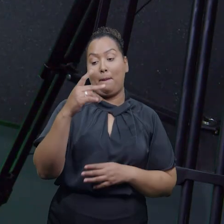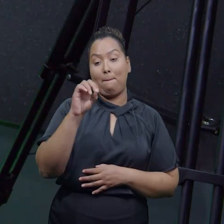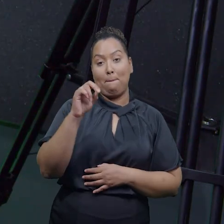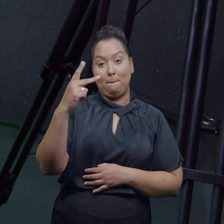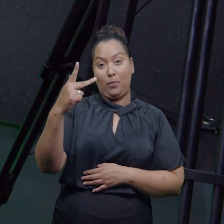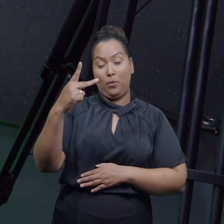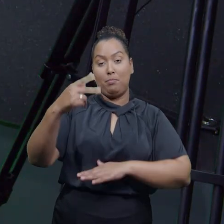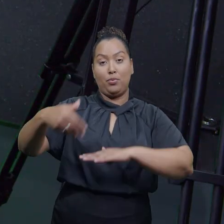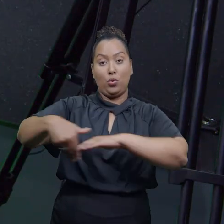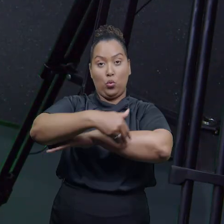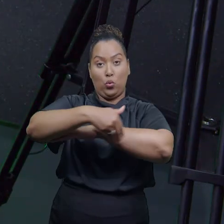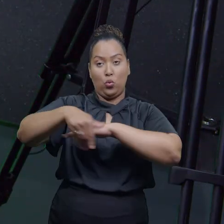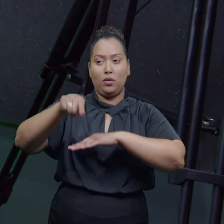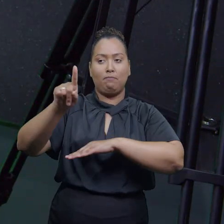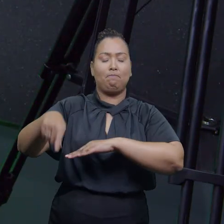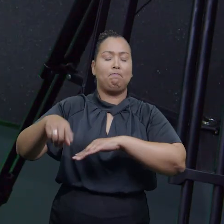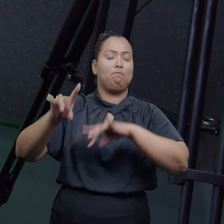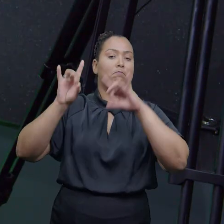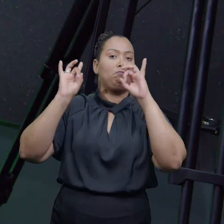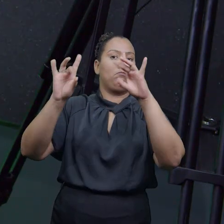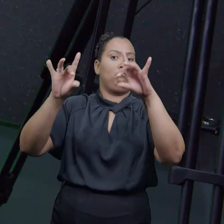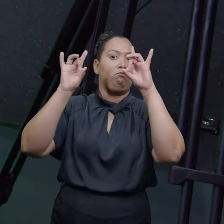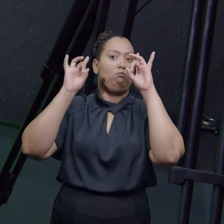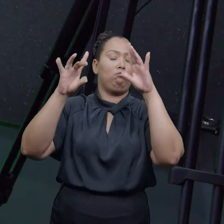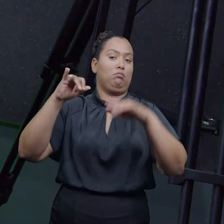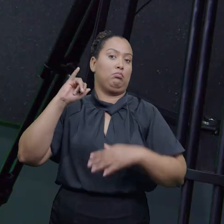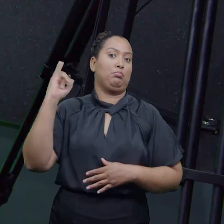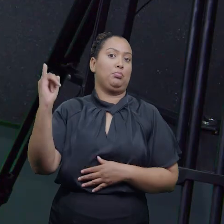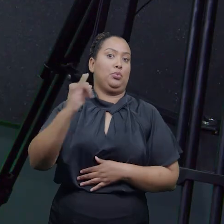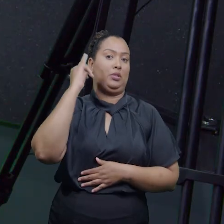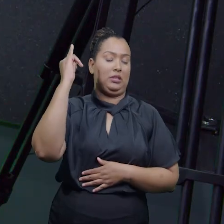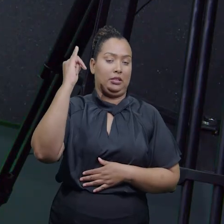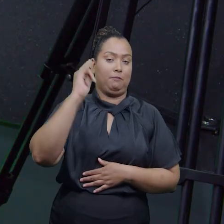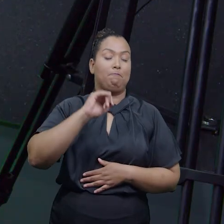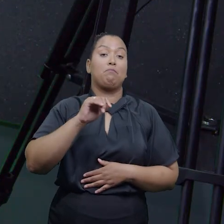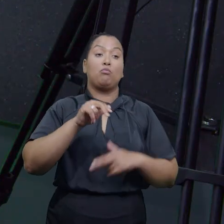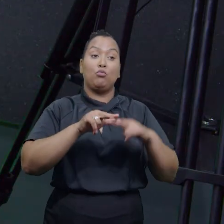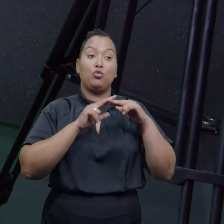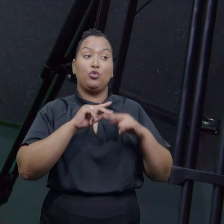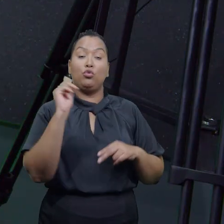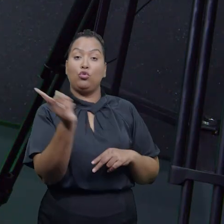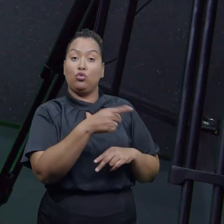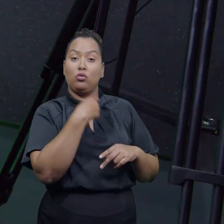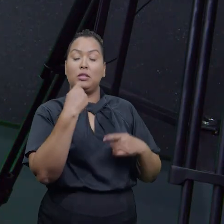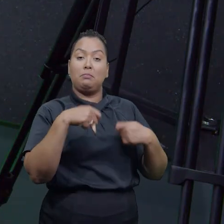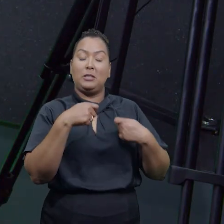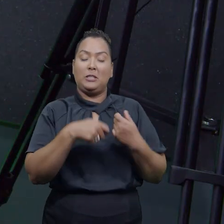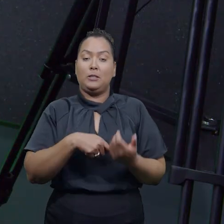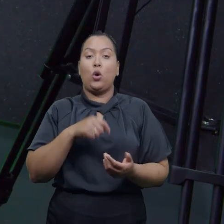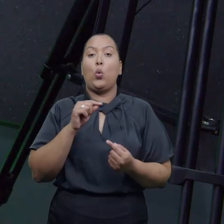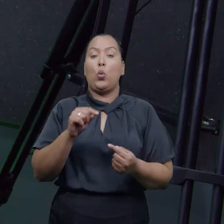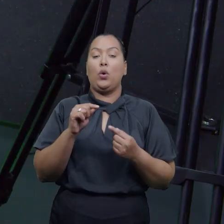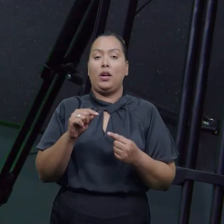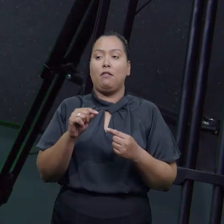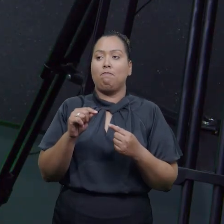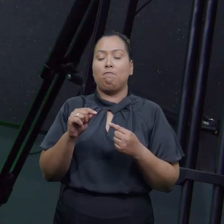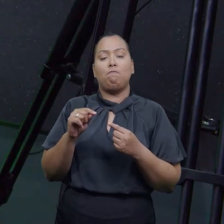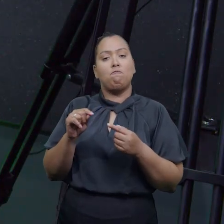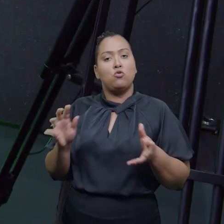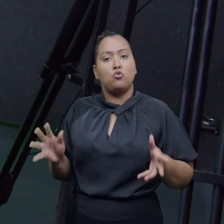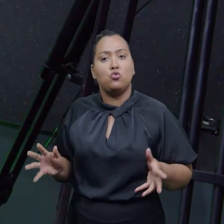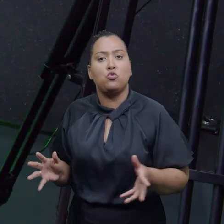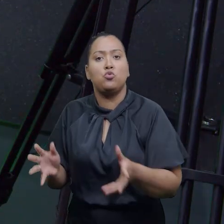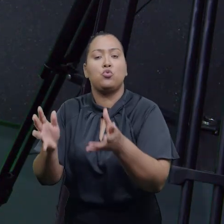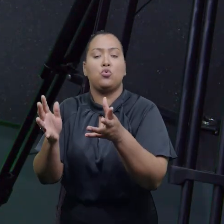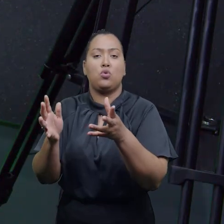tema Pop Rua é de fato muito caro e exige que nós nos transformemos para poder lidar com